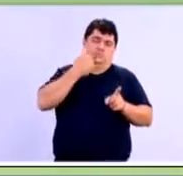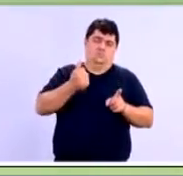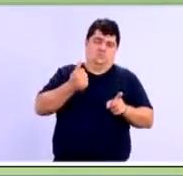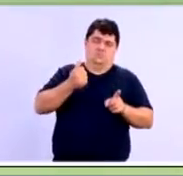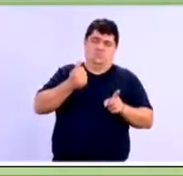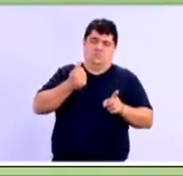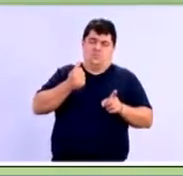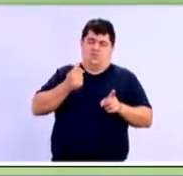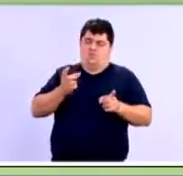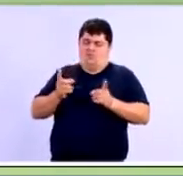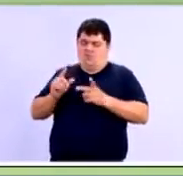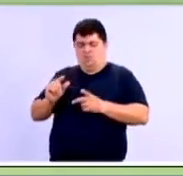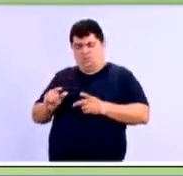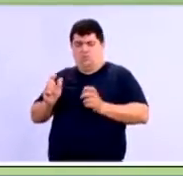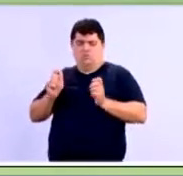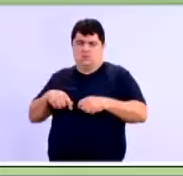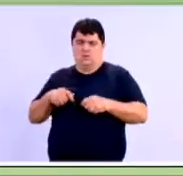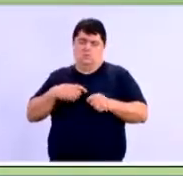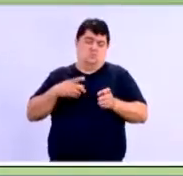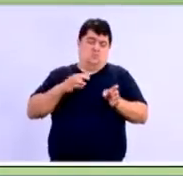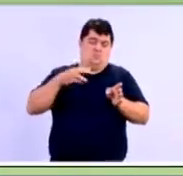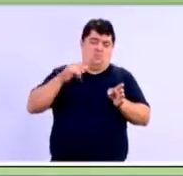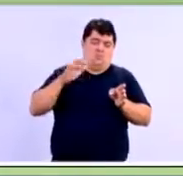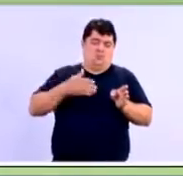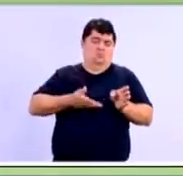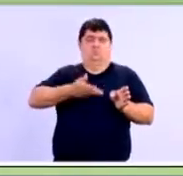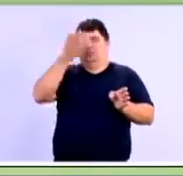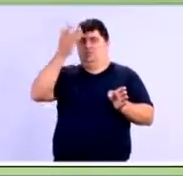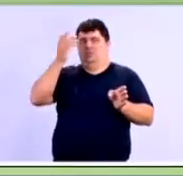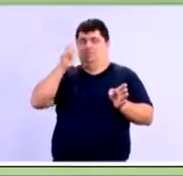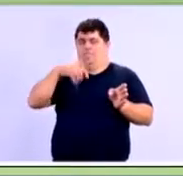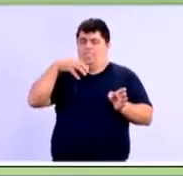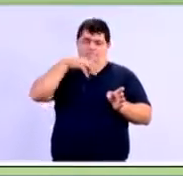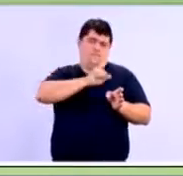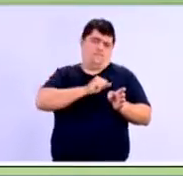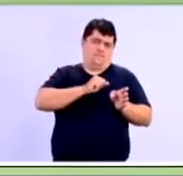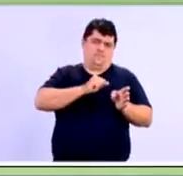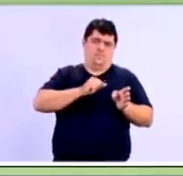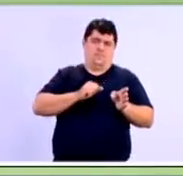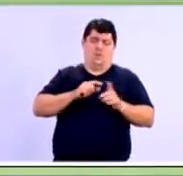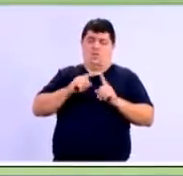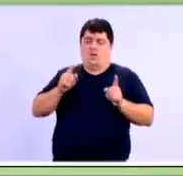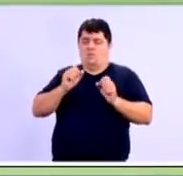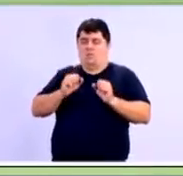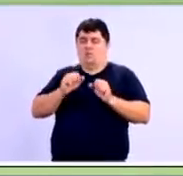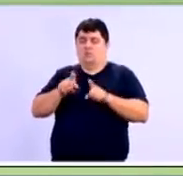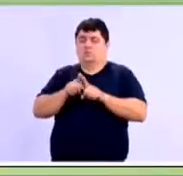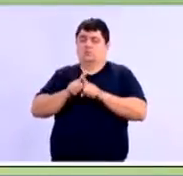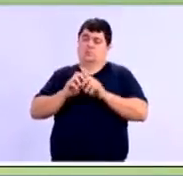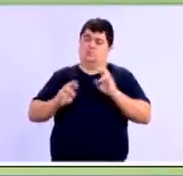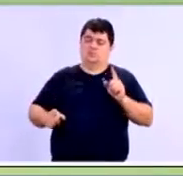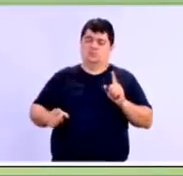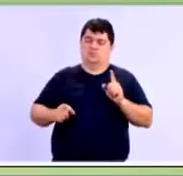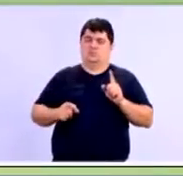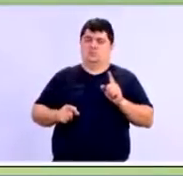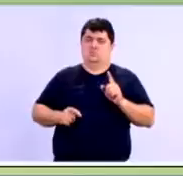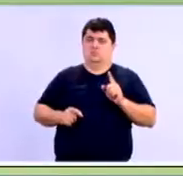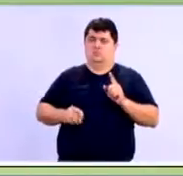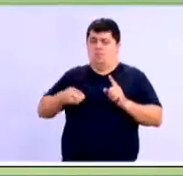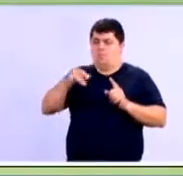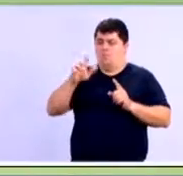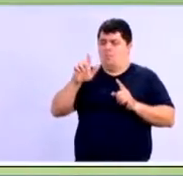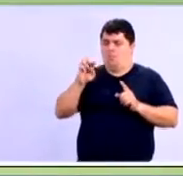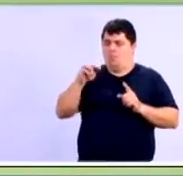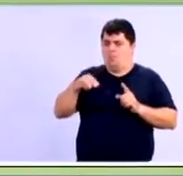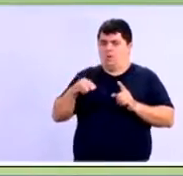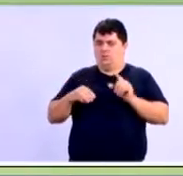giro pequeno? Posso. Se eu tiver uma margem muito alta, eu posso girar pouco, mas eu tenho maior lucro. Mas eu posso fazer diferente. O que eu posso fazer? Ter um